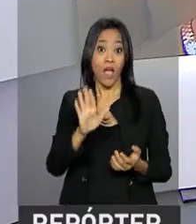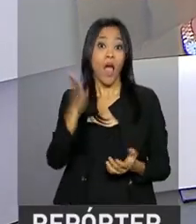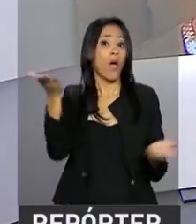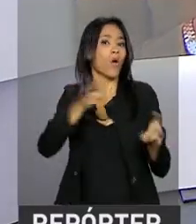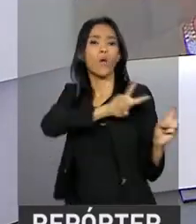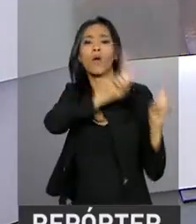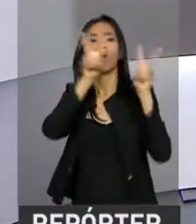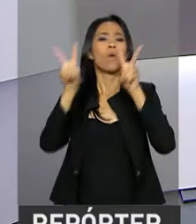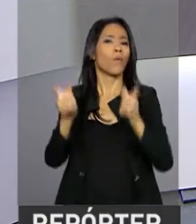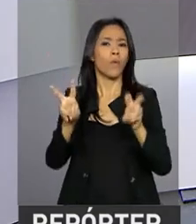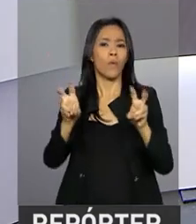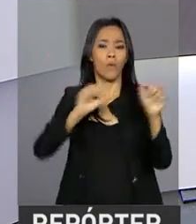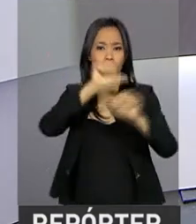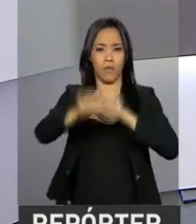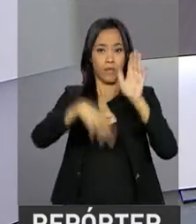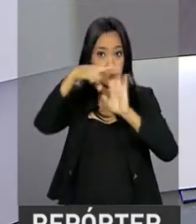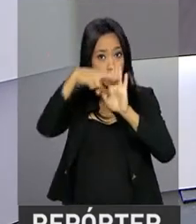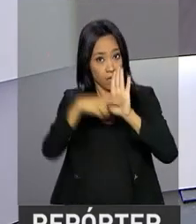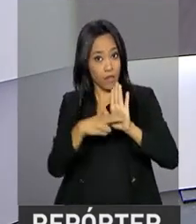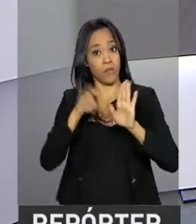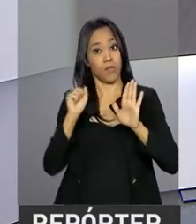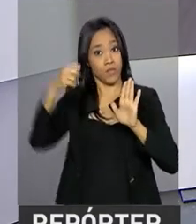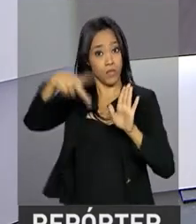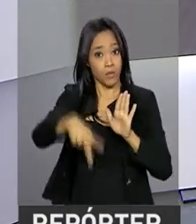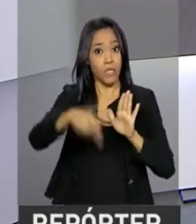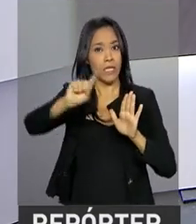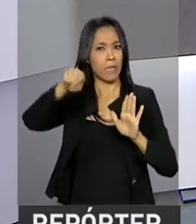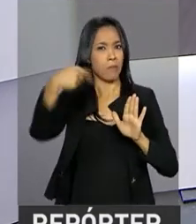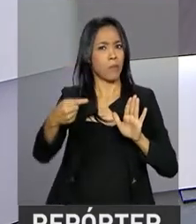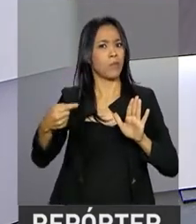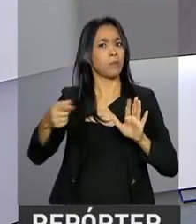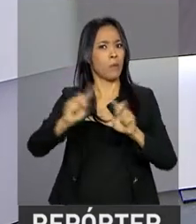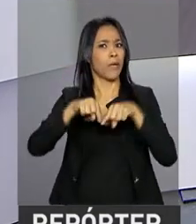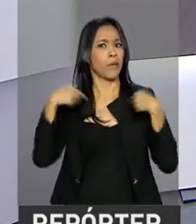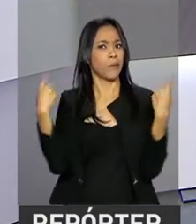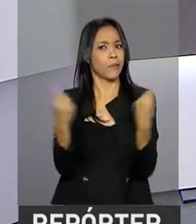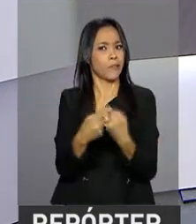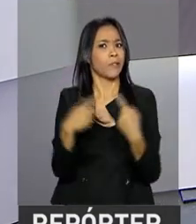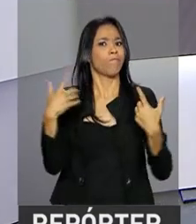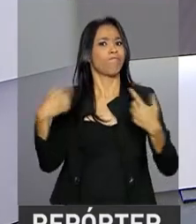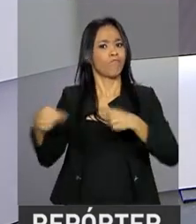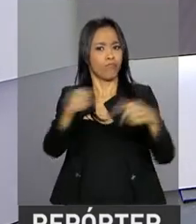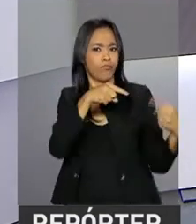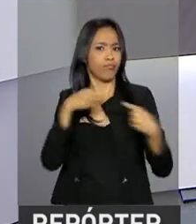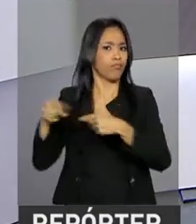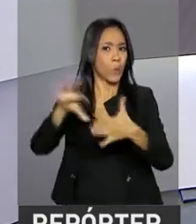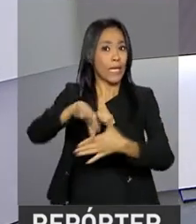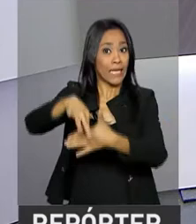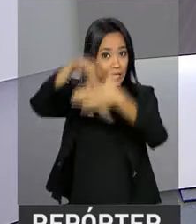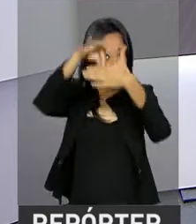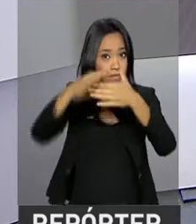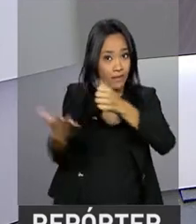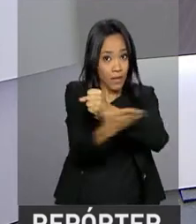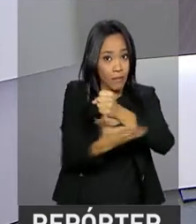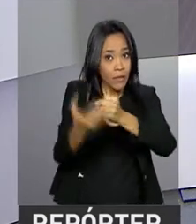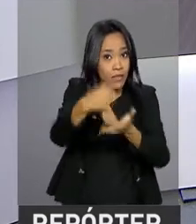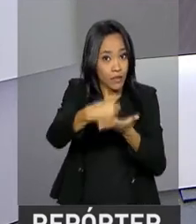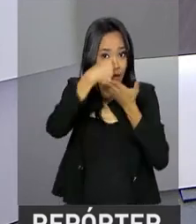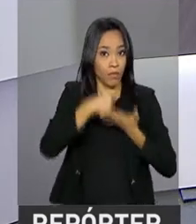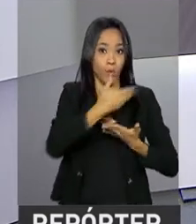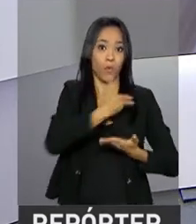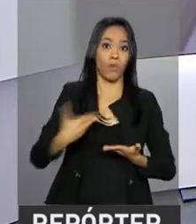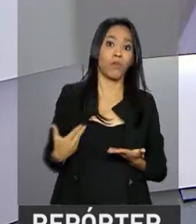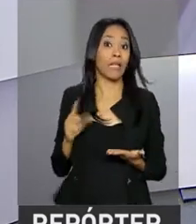falar agora sobre reforma da previdência depois de uma reunião com líderes da base aliada o líder do governo na câmara